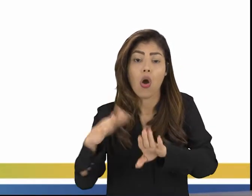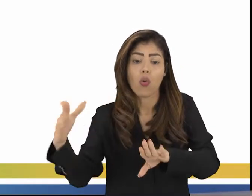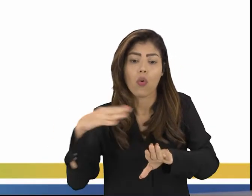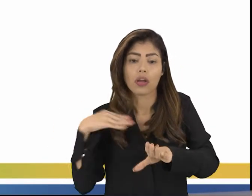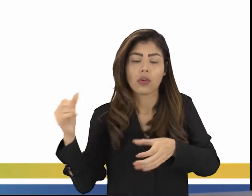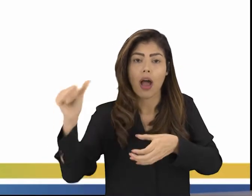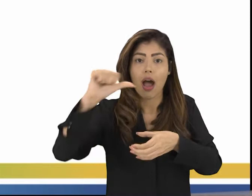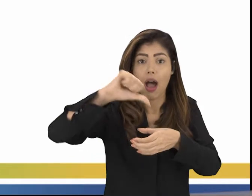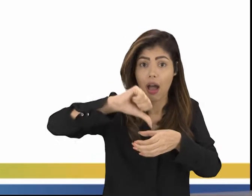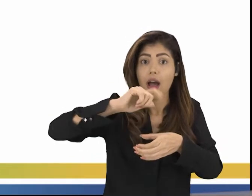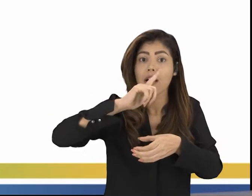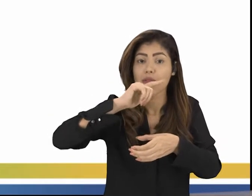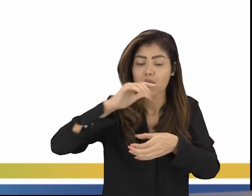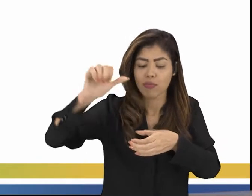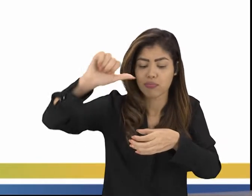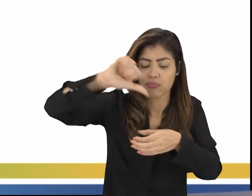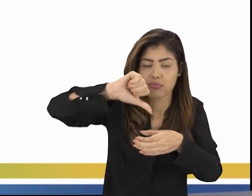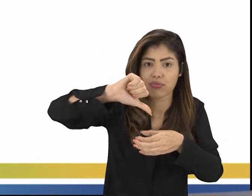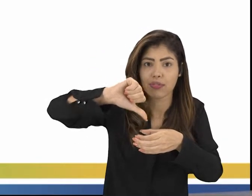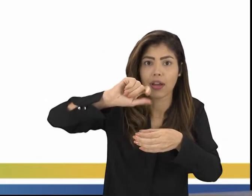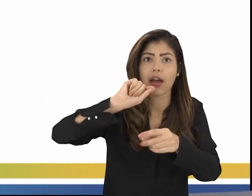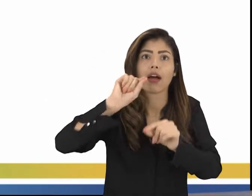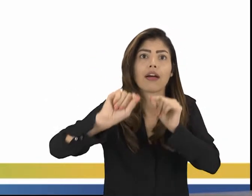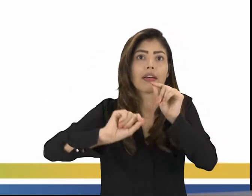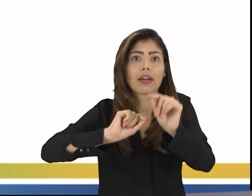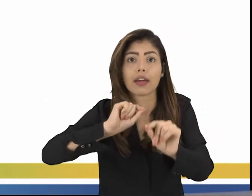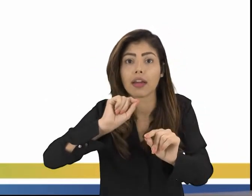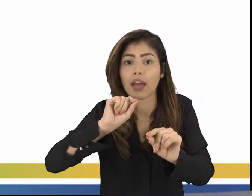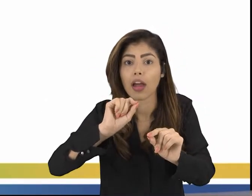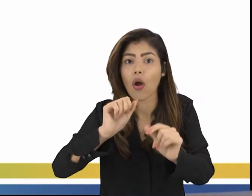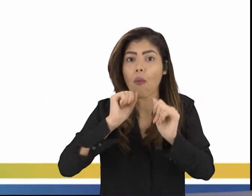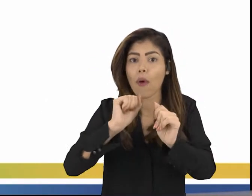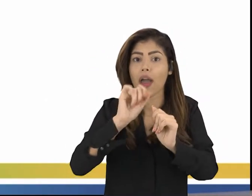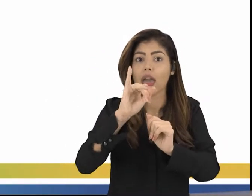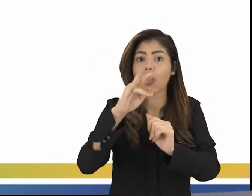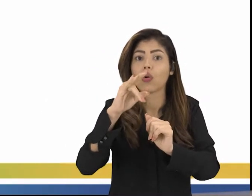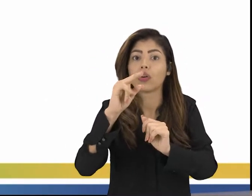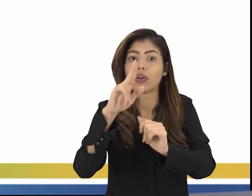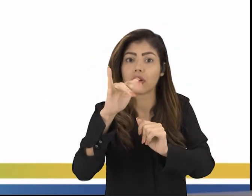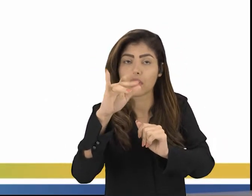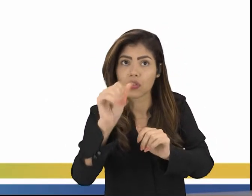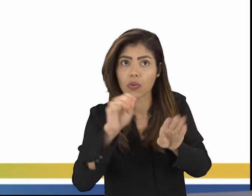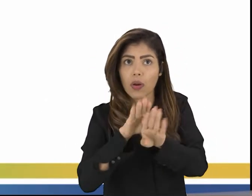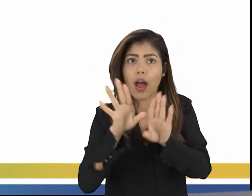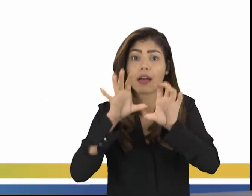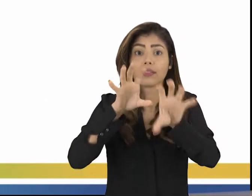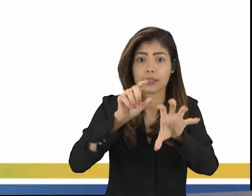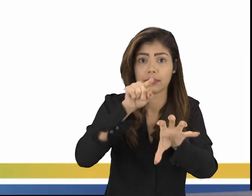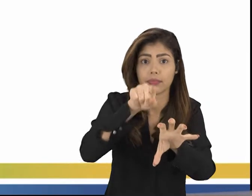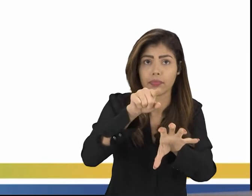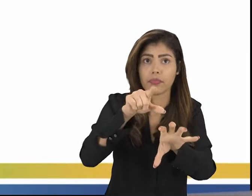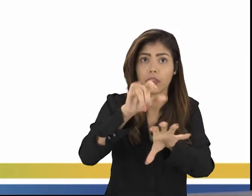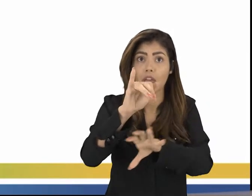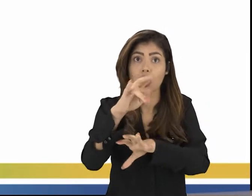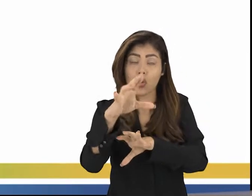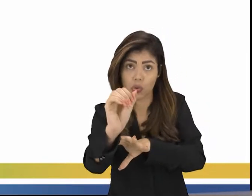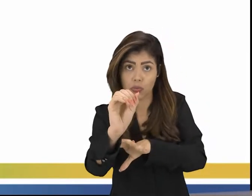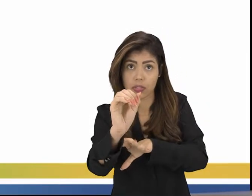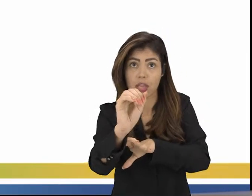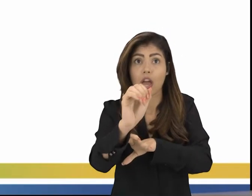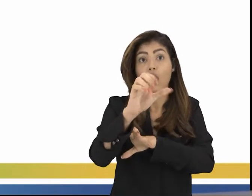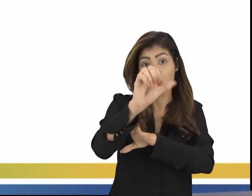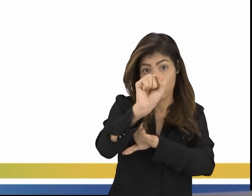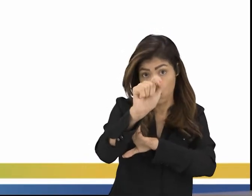sal sofre uma dissociação iônica, por ser um composto iônico. Assim, os íons sódio